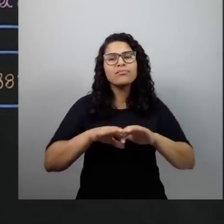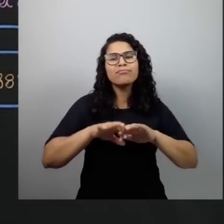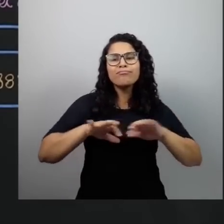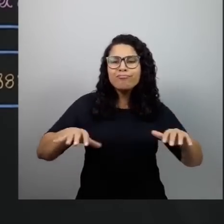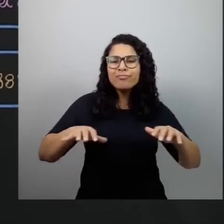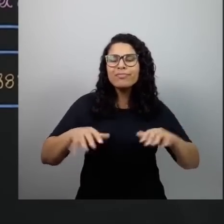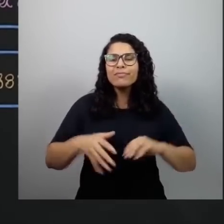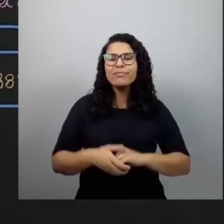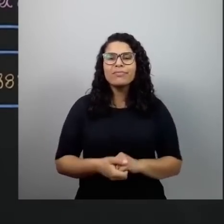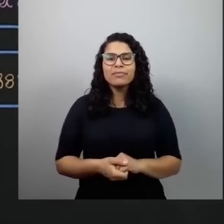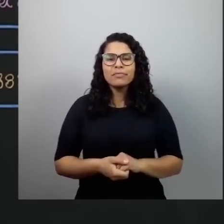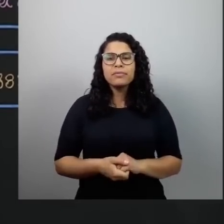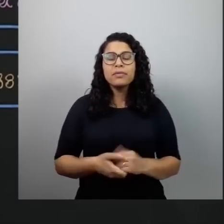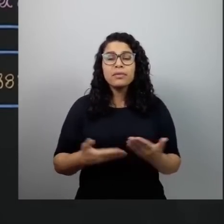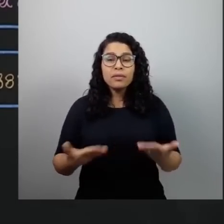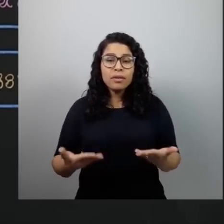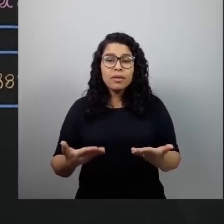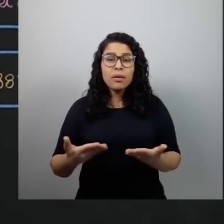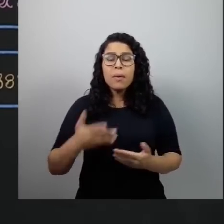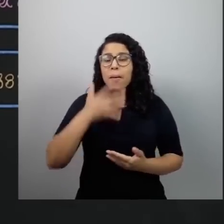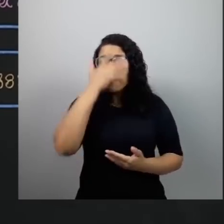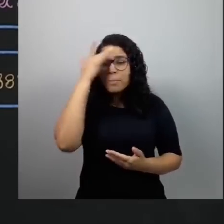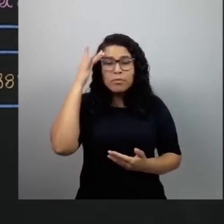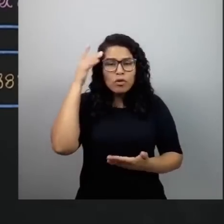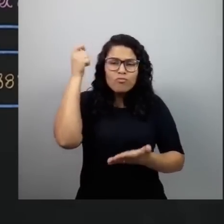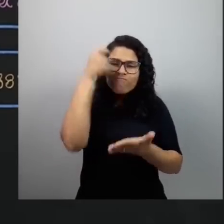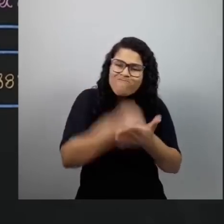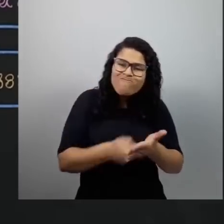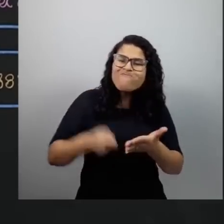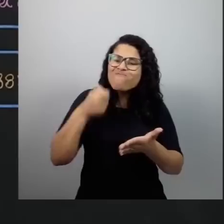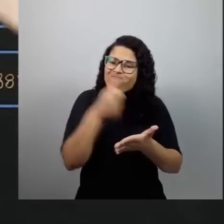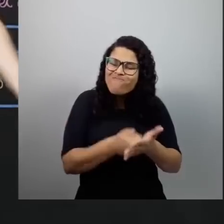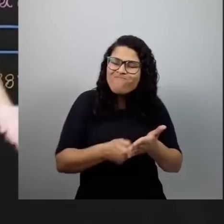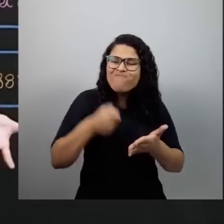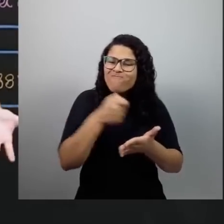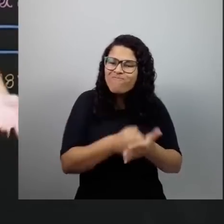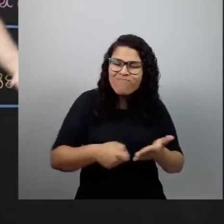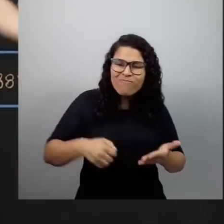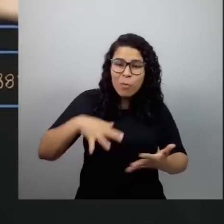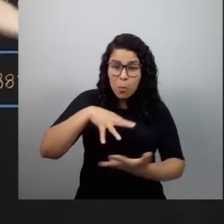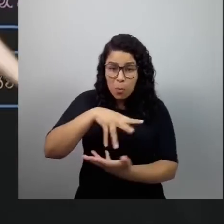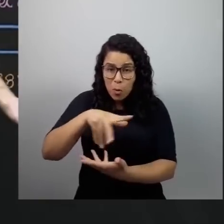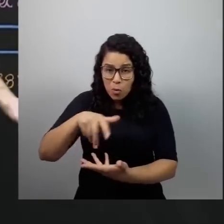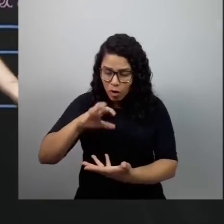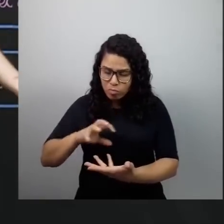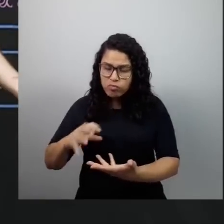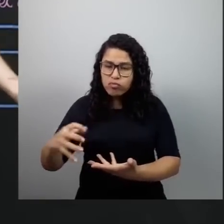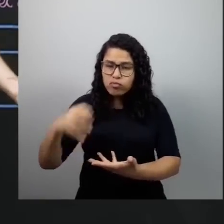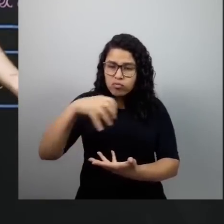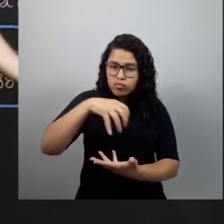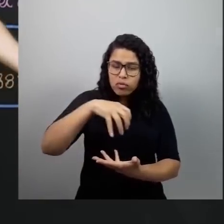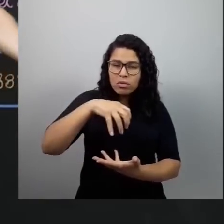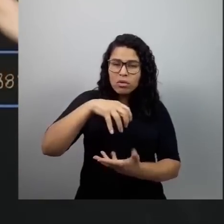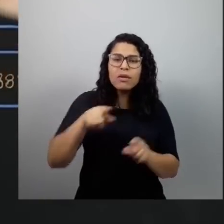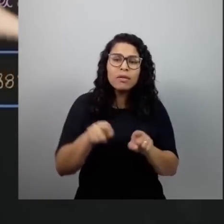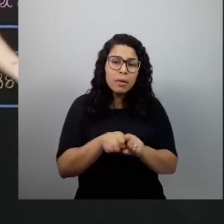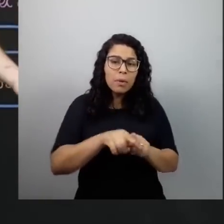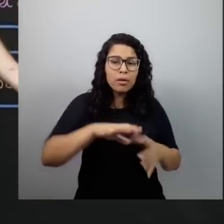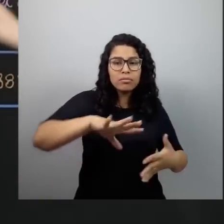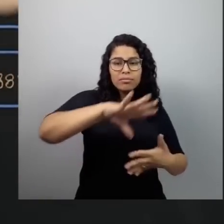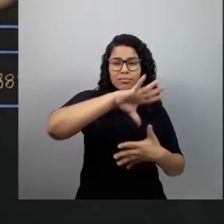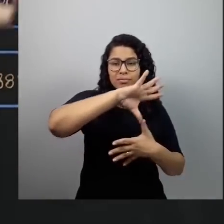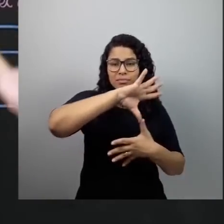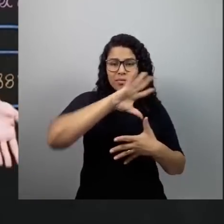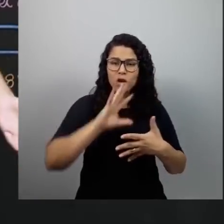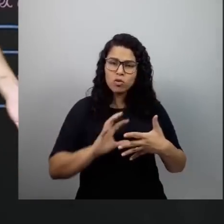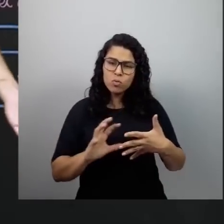espalhamento. Ou seja, essas pessoas foram forçadas a se espalharem pelo planeta e também pelo continente